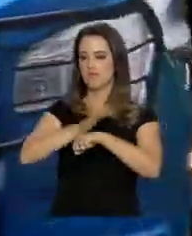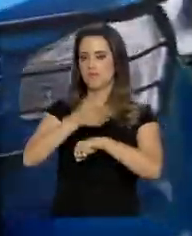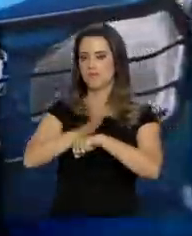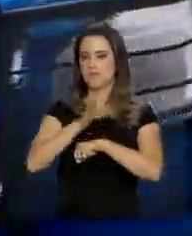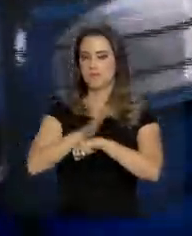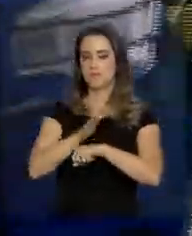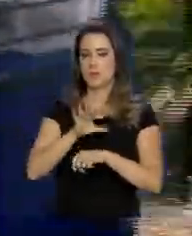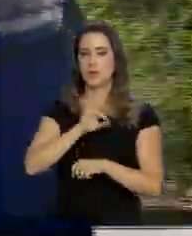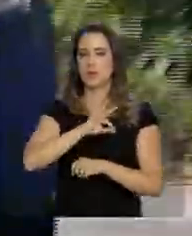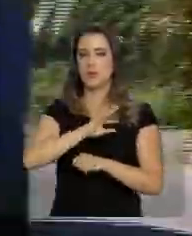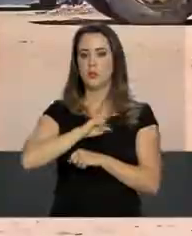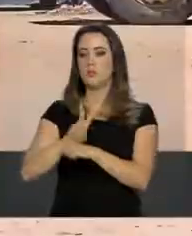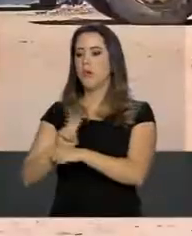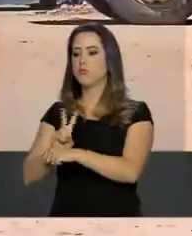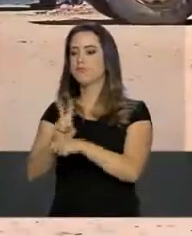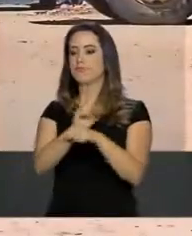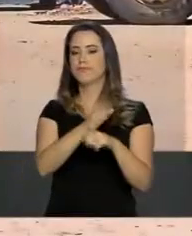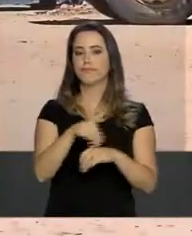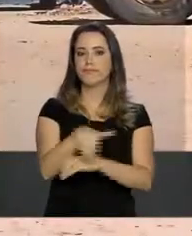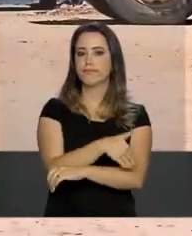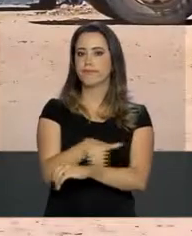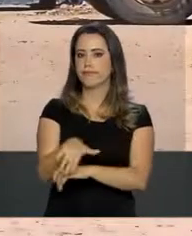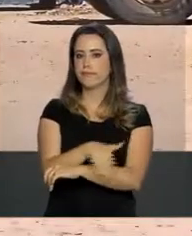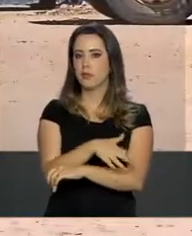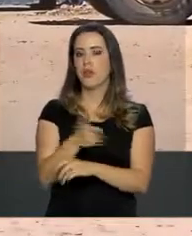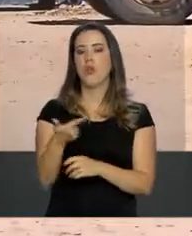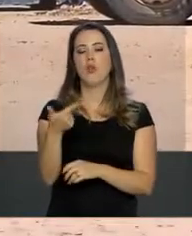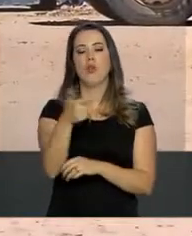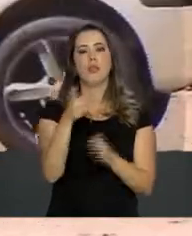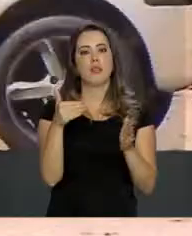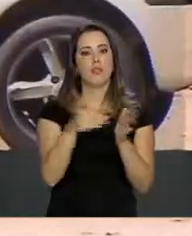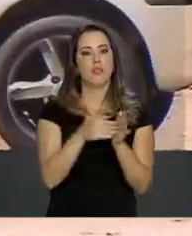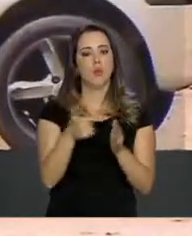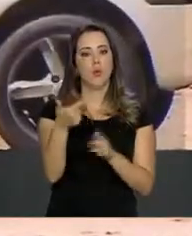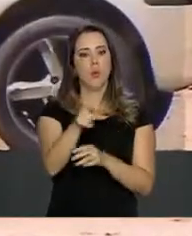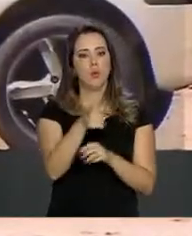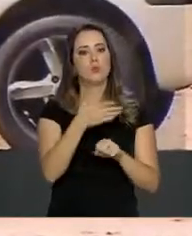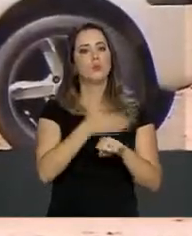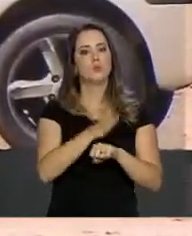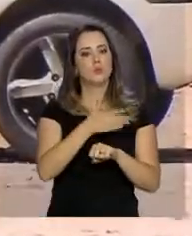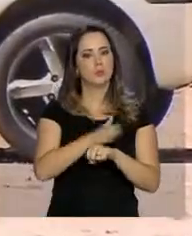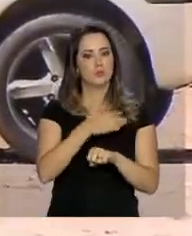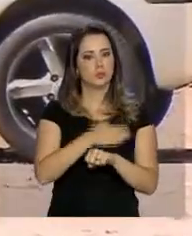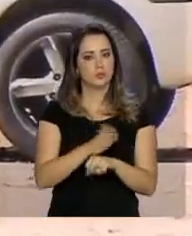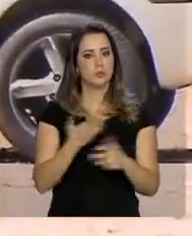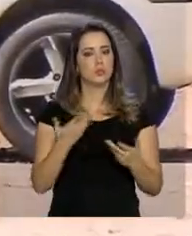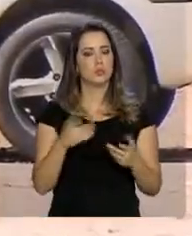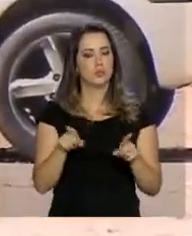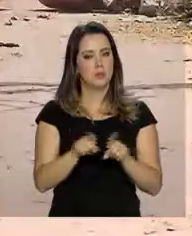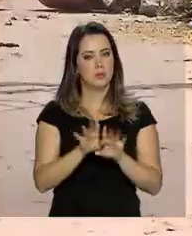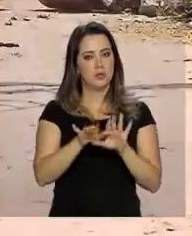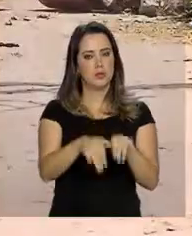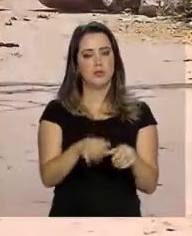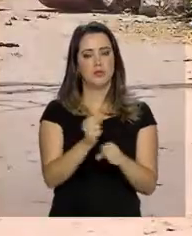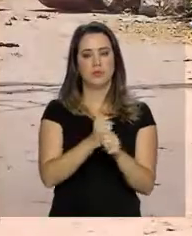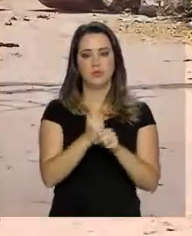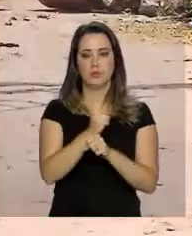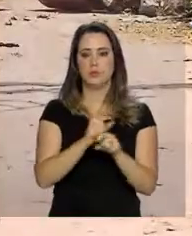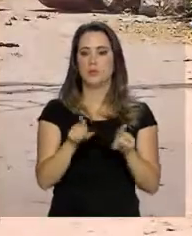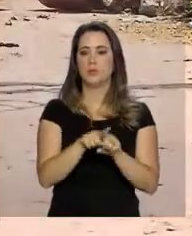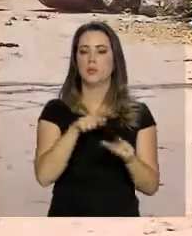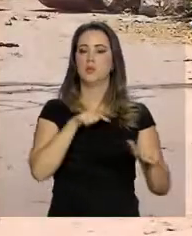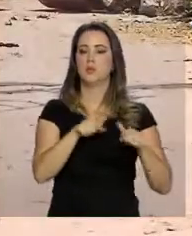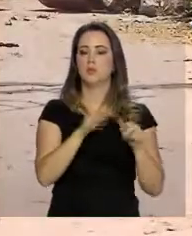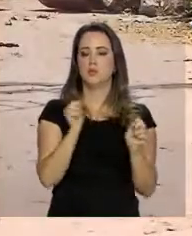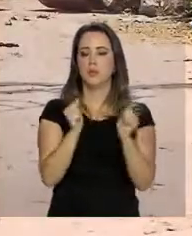nas ruas e até o fim do ano a meta é formar outros 2.500 agentes de segurança outra ação inclui o trabalho das